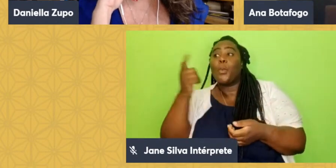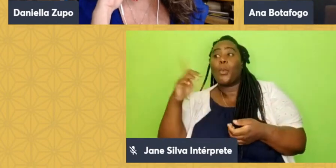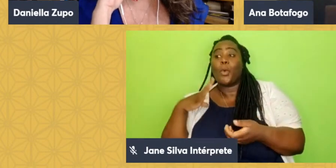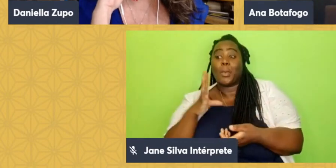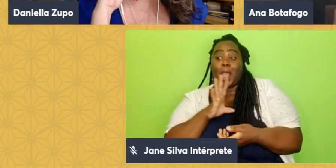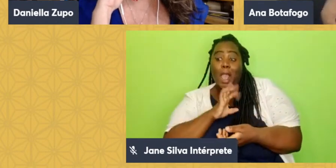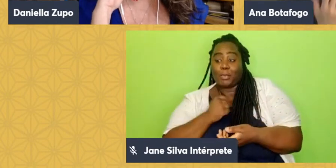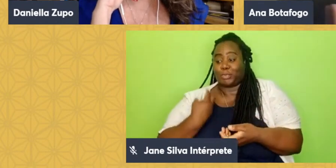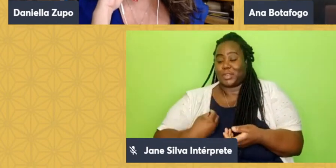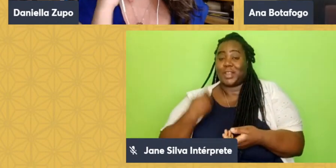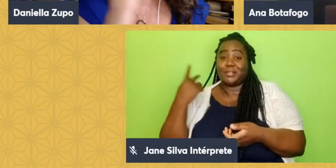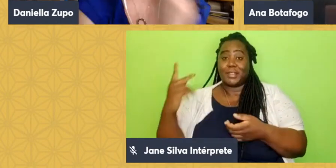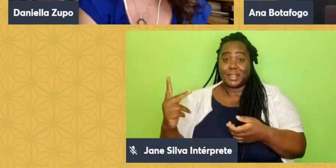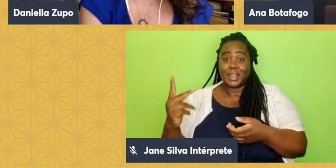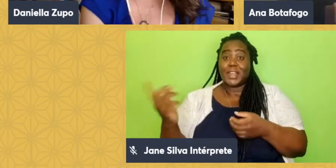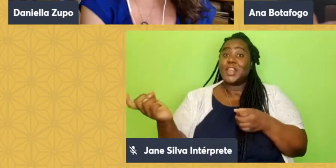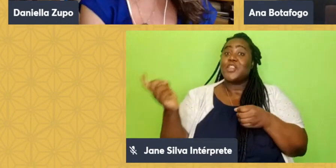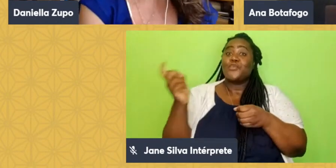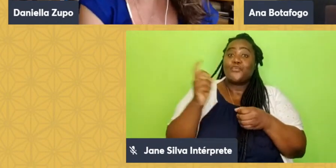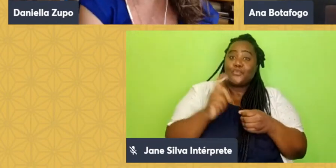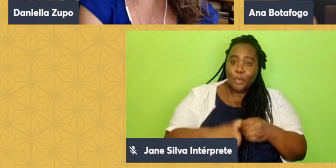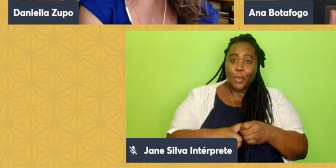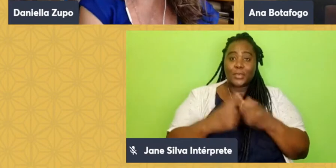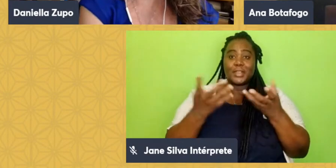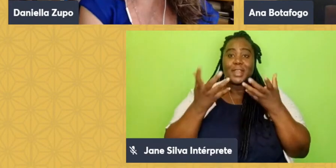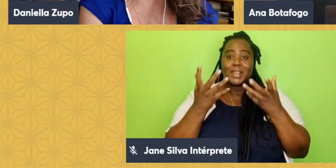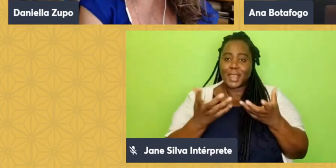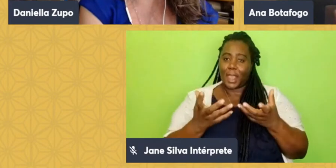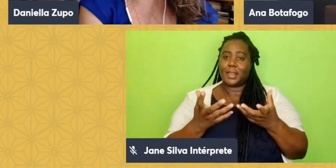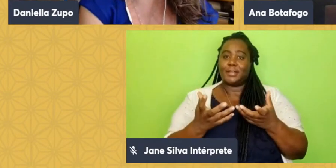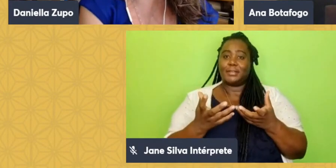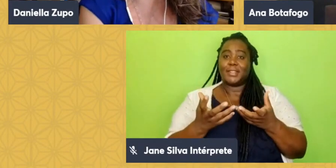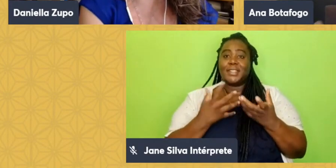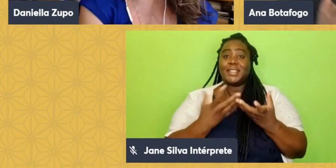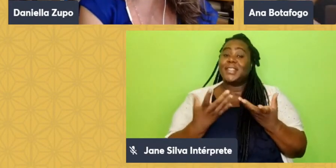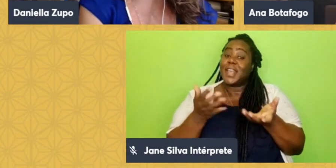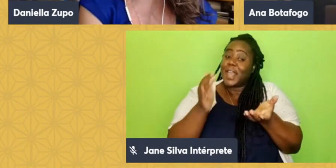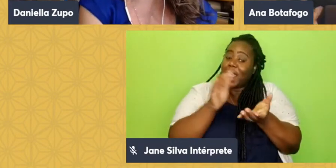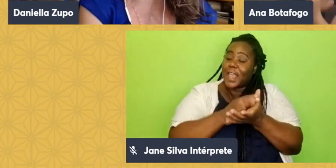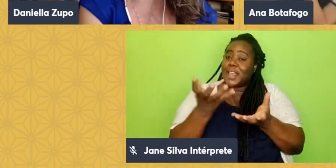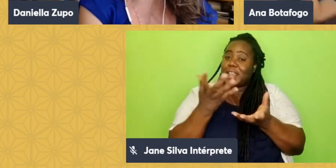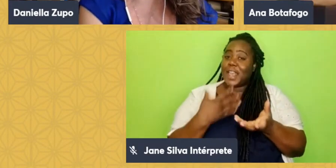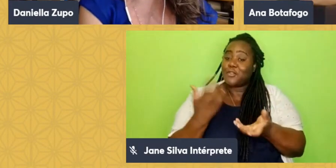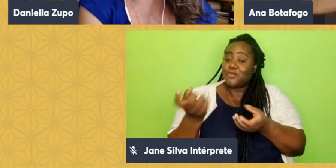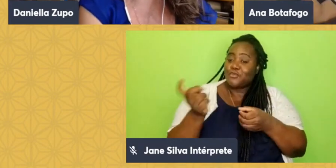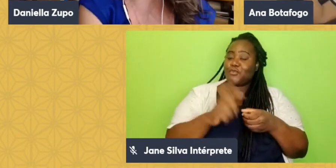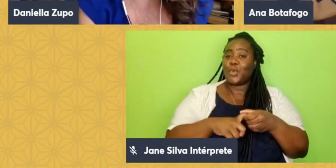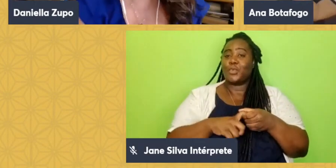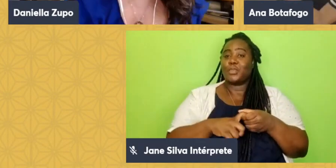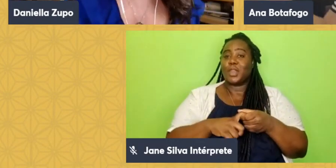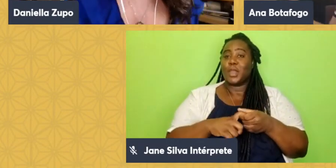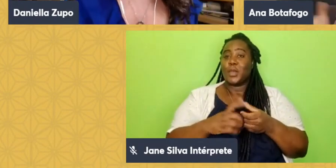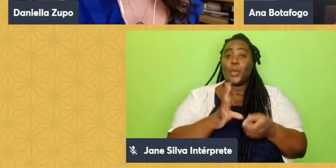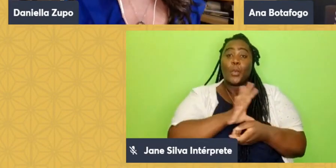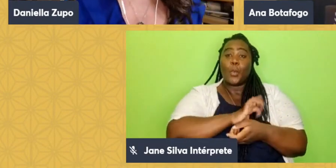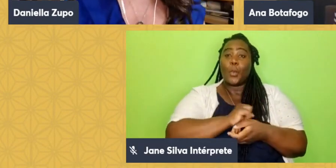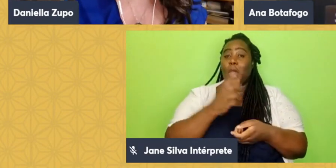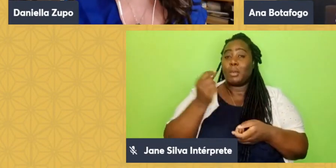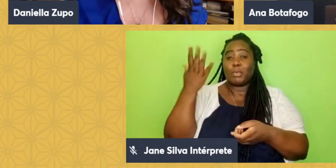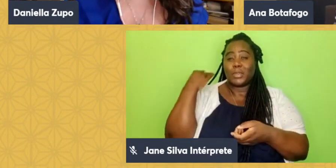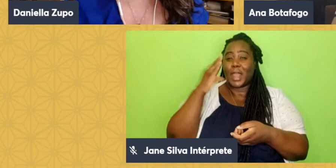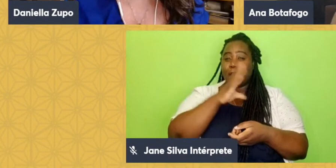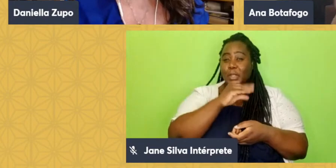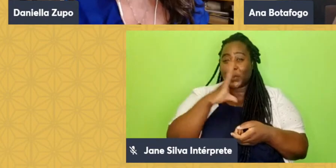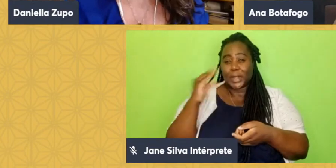da vida dela e que volta e que quer a tomar esse amor que ficou impossível lá na